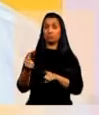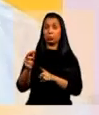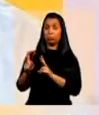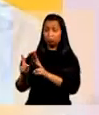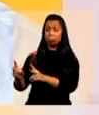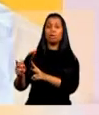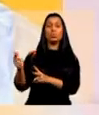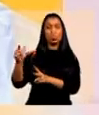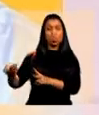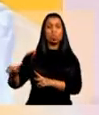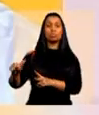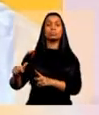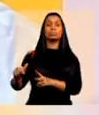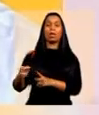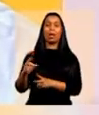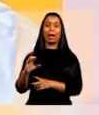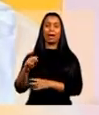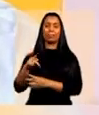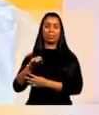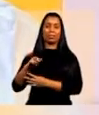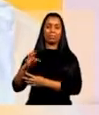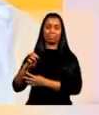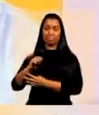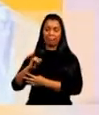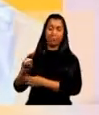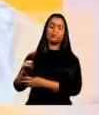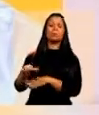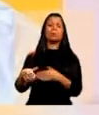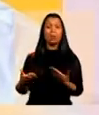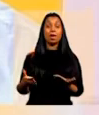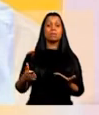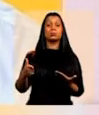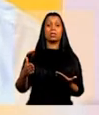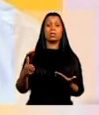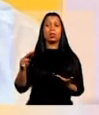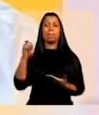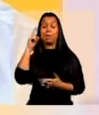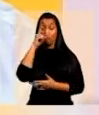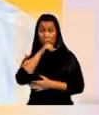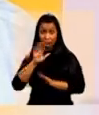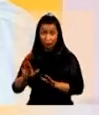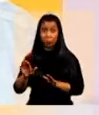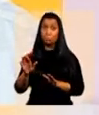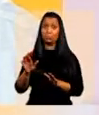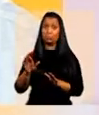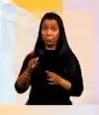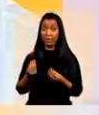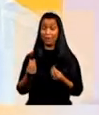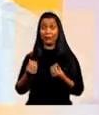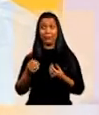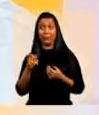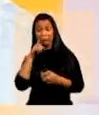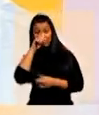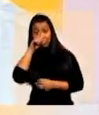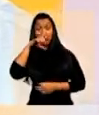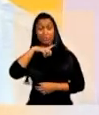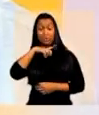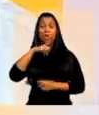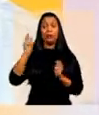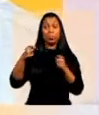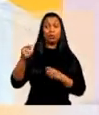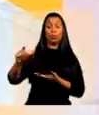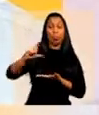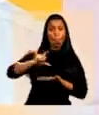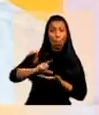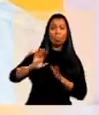renda fixa e outra parte está no mercado de capitais. Só que o mercado de capitais, por ele ser mais arriscado, ele possibilita